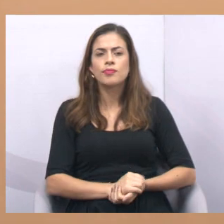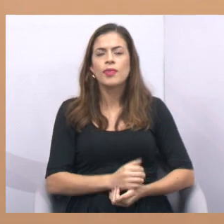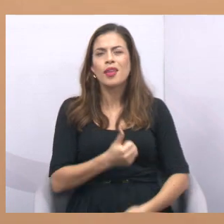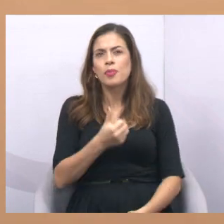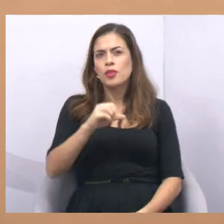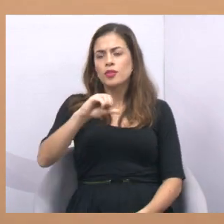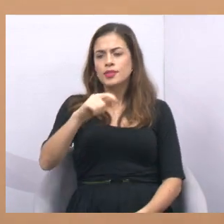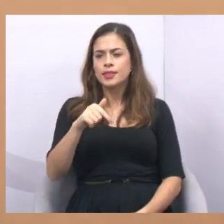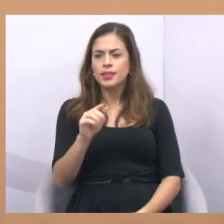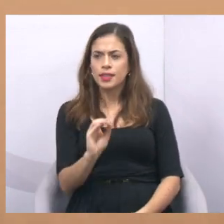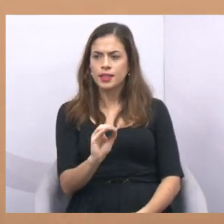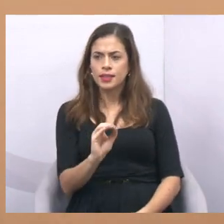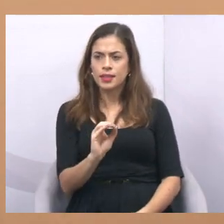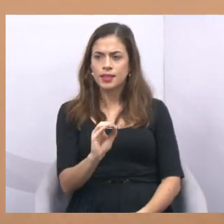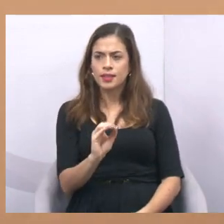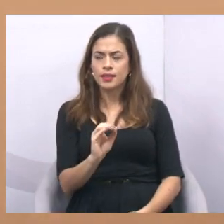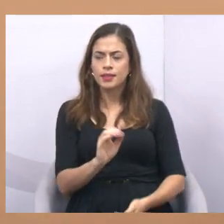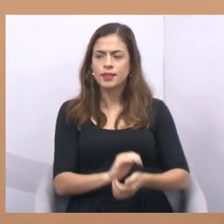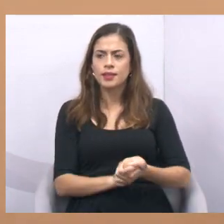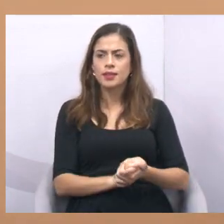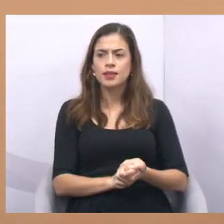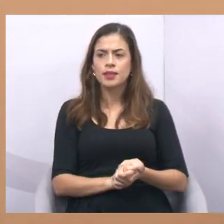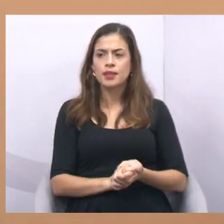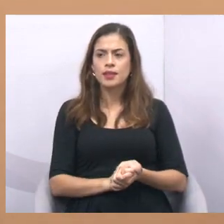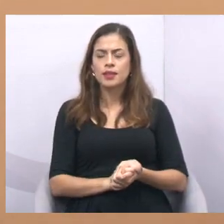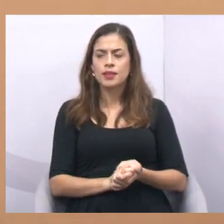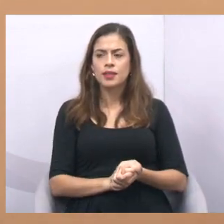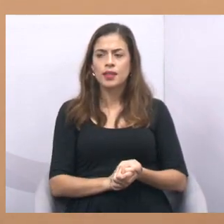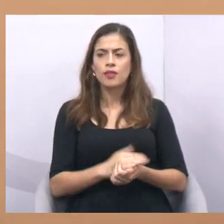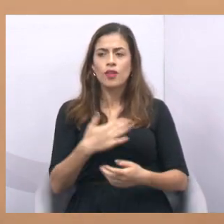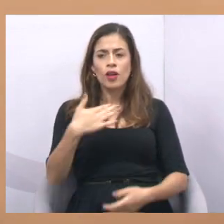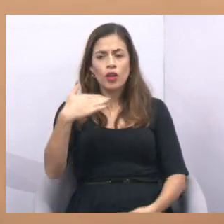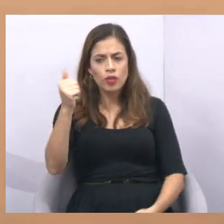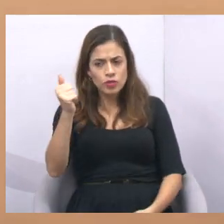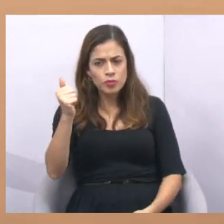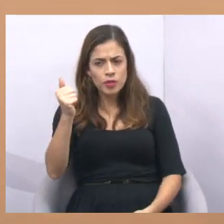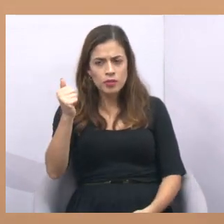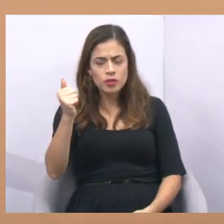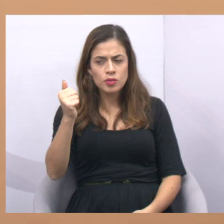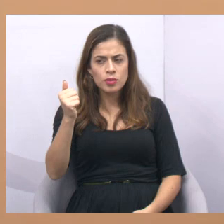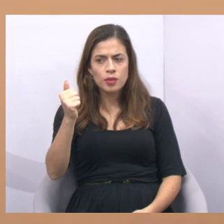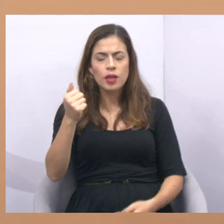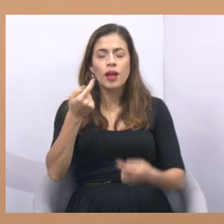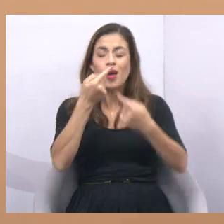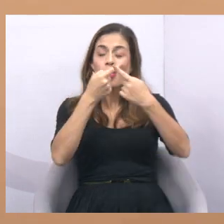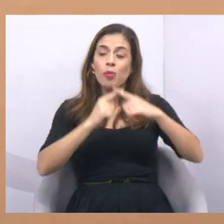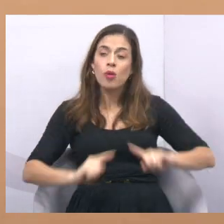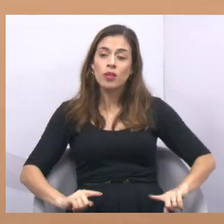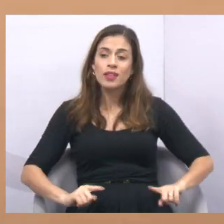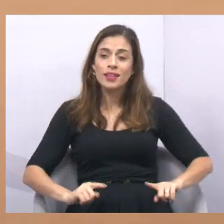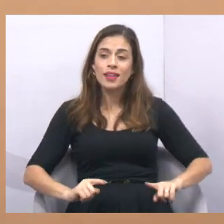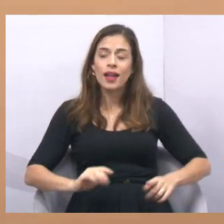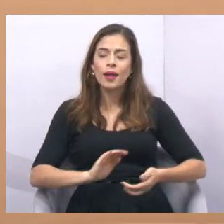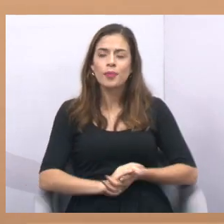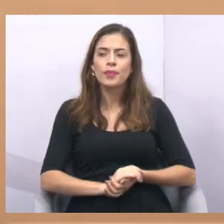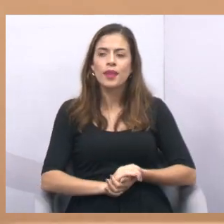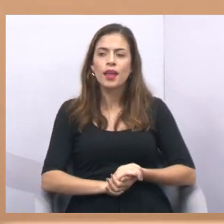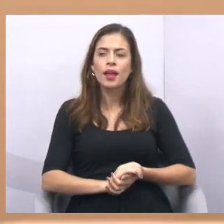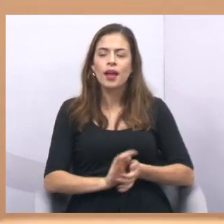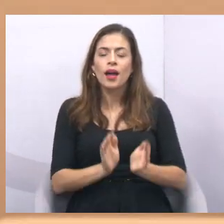outra seleção, fomos convocados para disputar a Copa do Mundo na